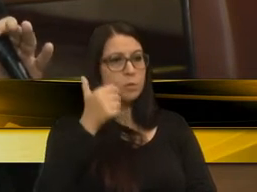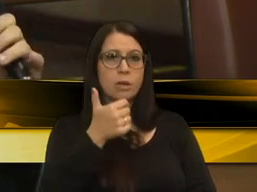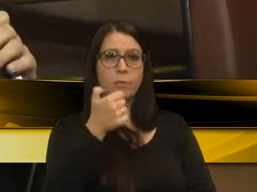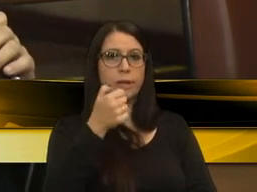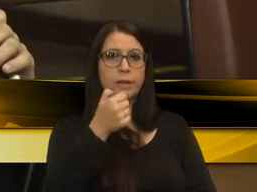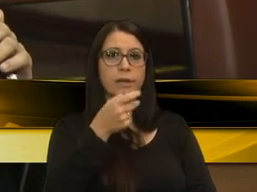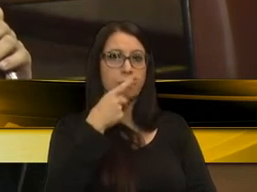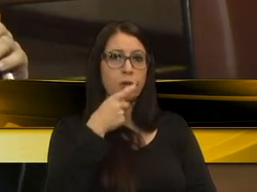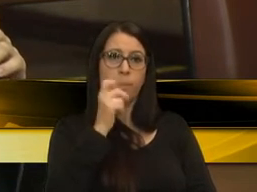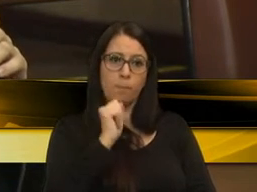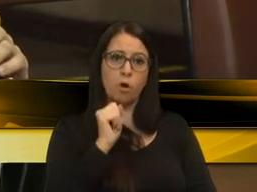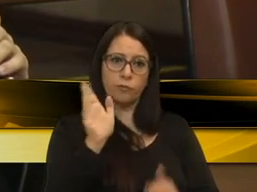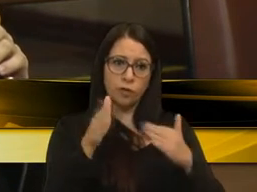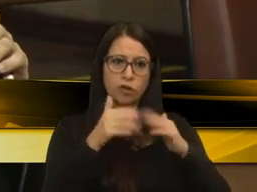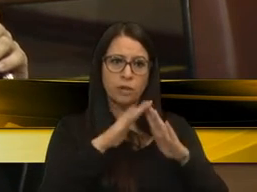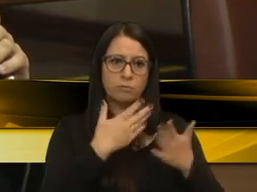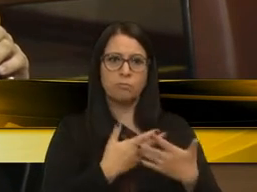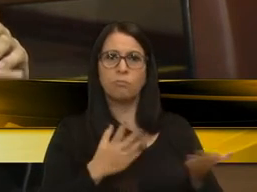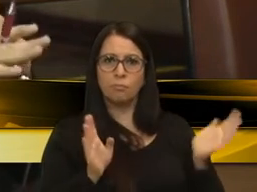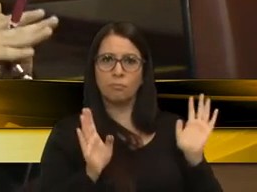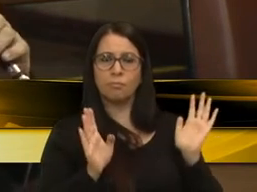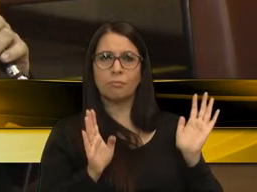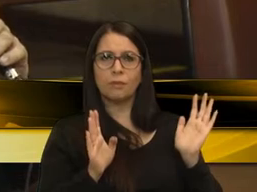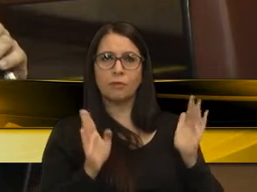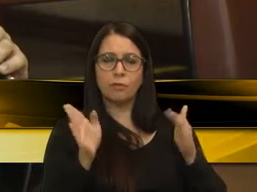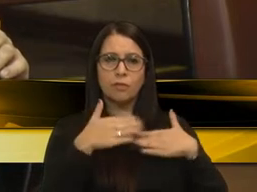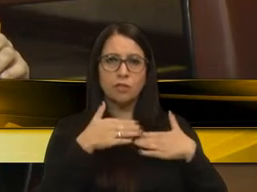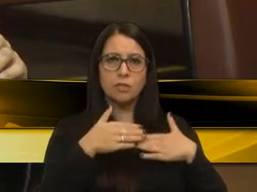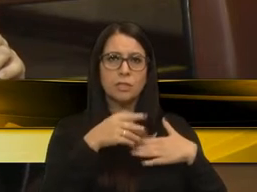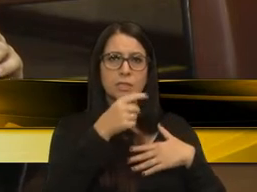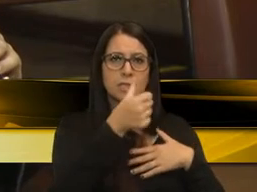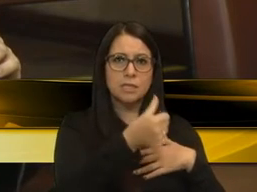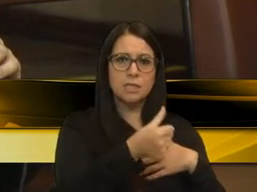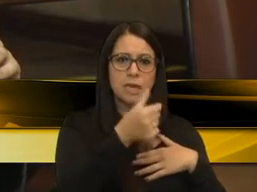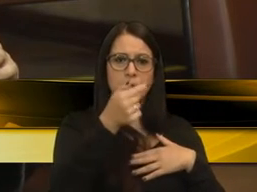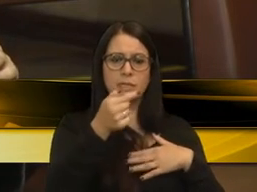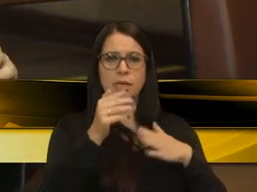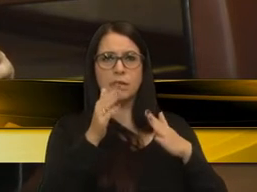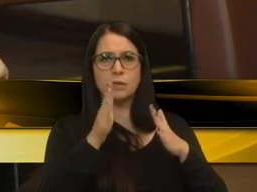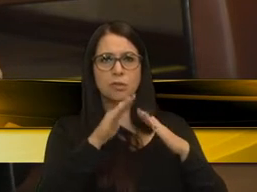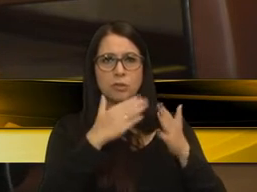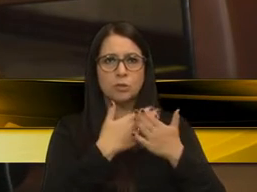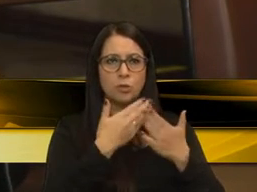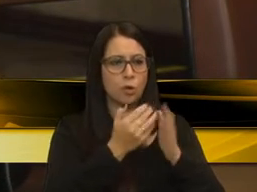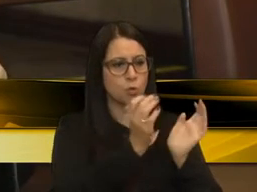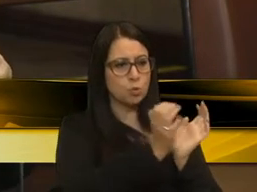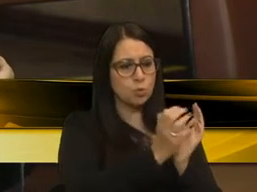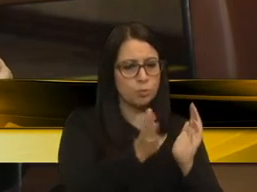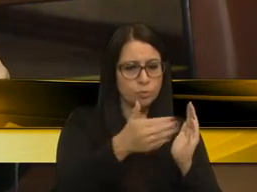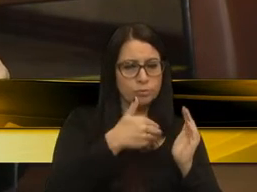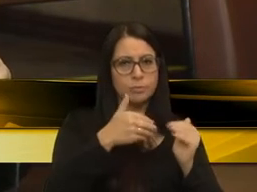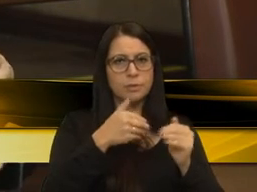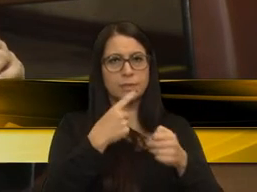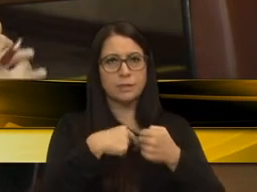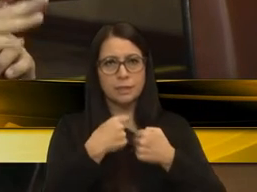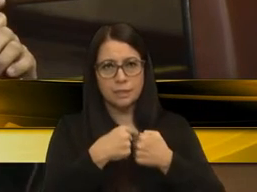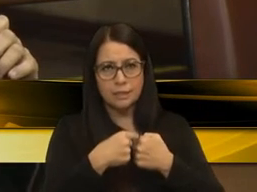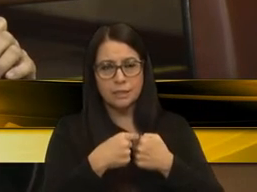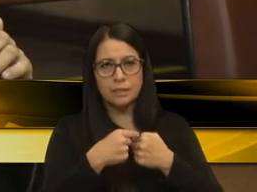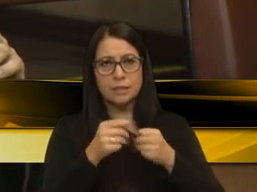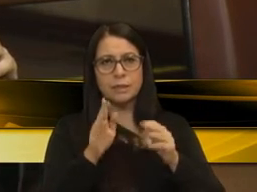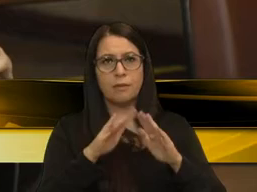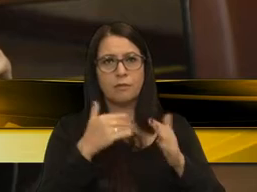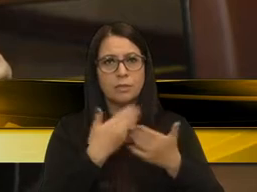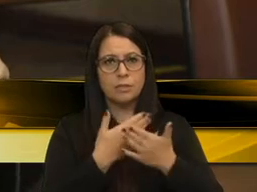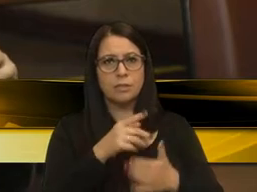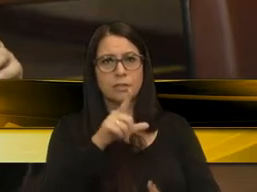aqui que diz que nós podemos fechar a escola. Foi fechado 6, 7 escolas no interior, turma no interior de Caxias do Sul, na cidade, foi fechada a escola